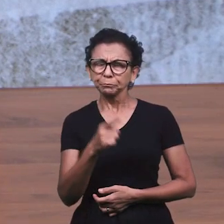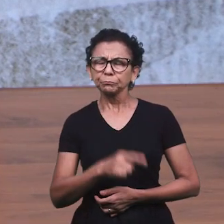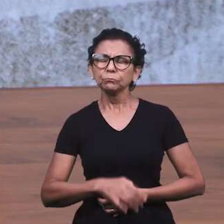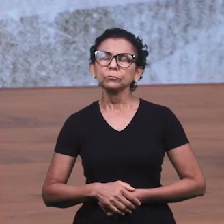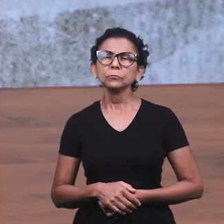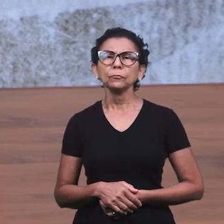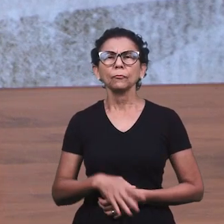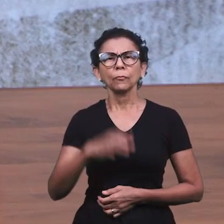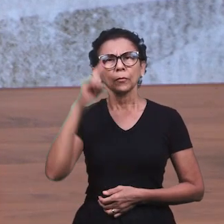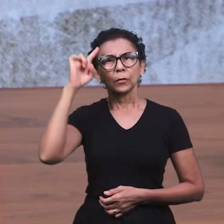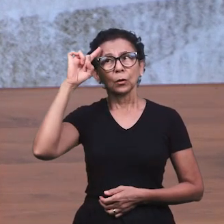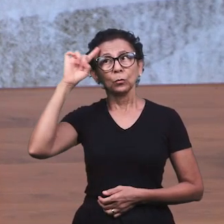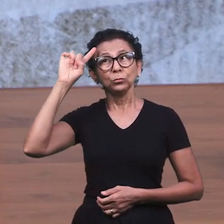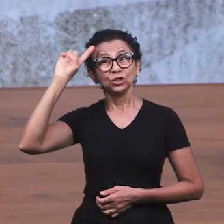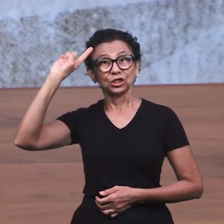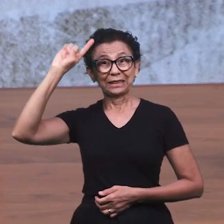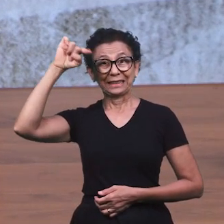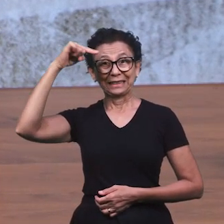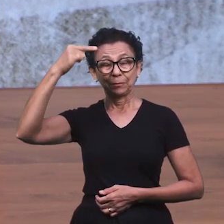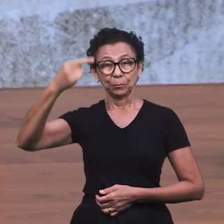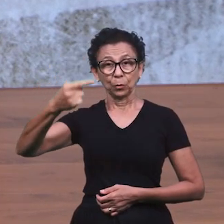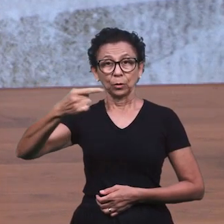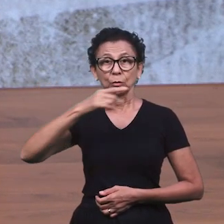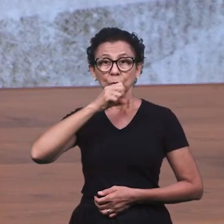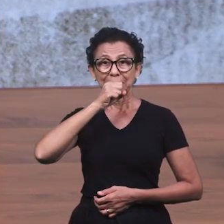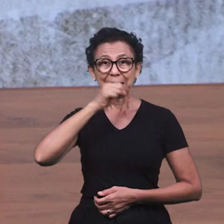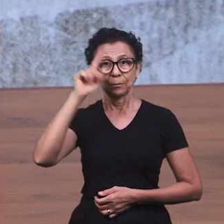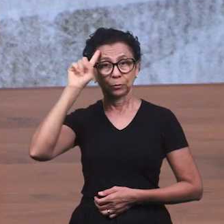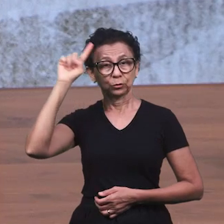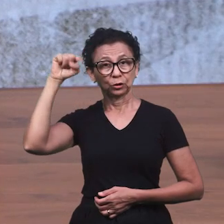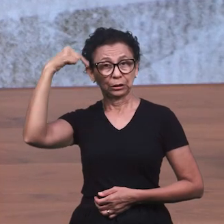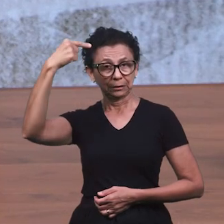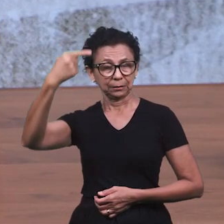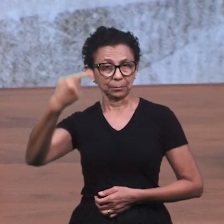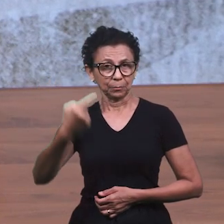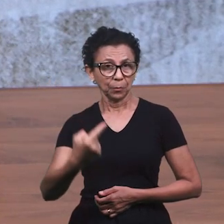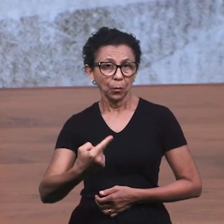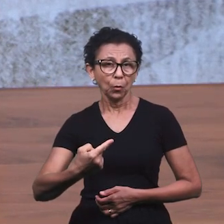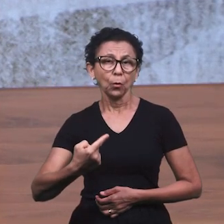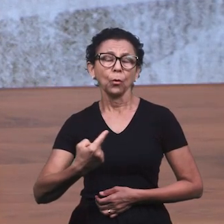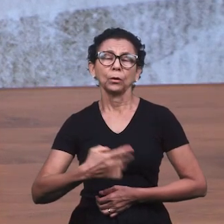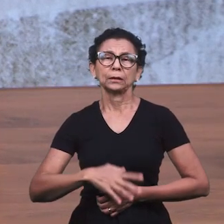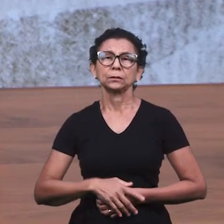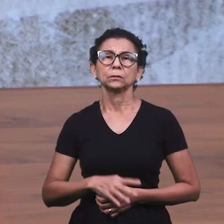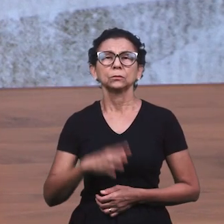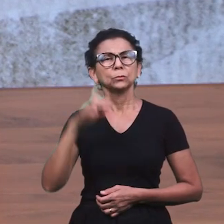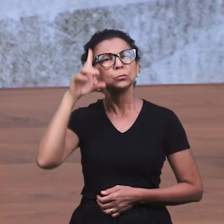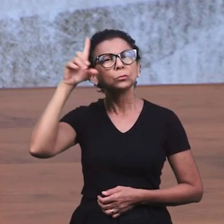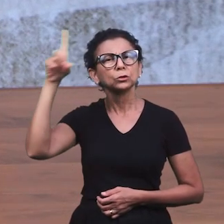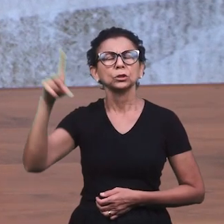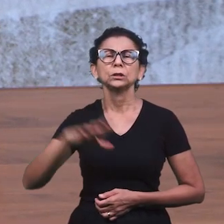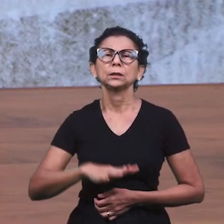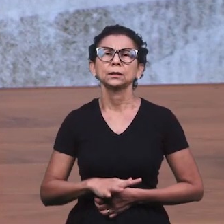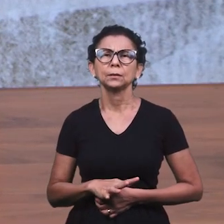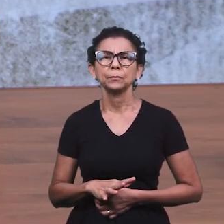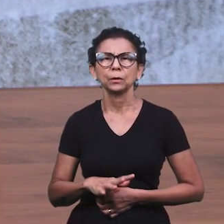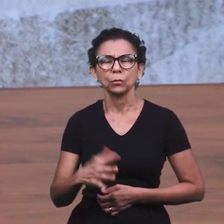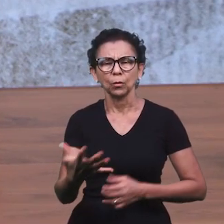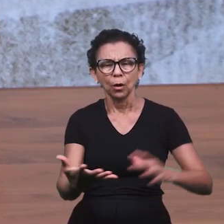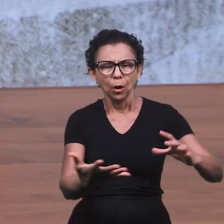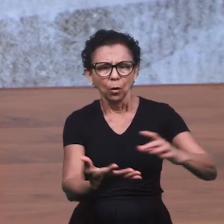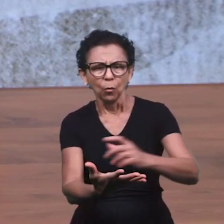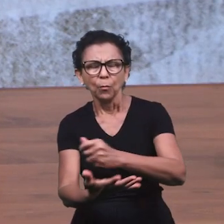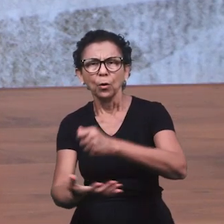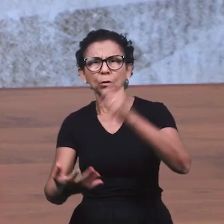desde o dia seguinte ao sábado, desde o dia em que trouxerdes o molho da oferta movida,